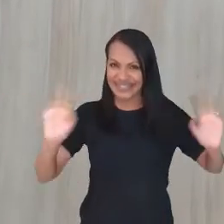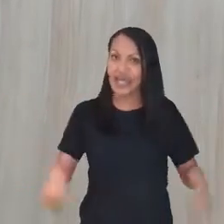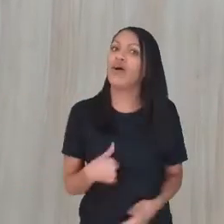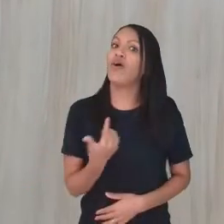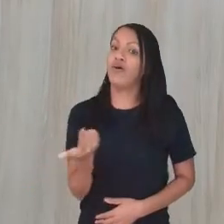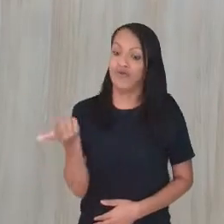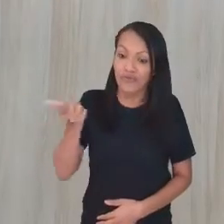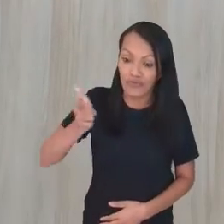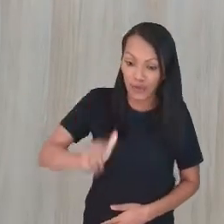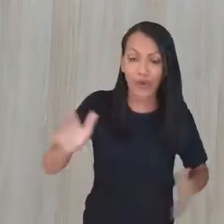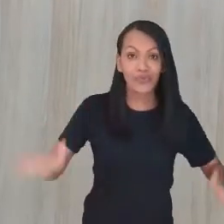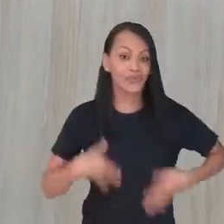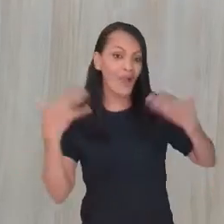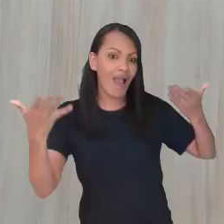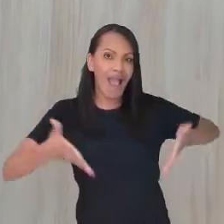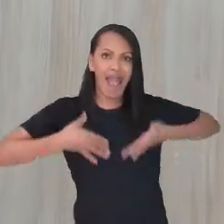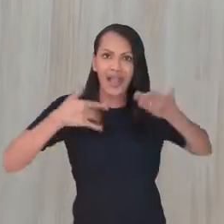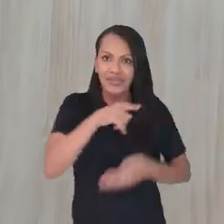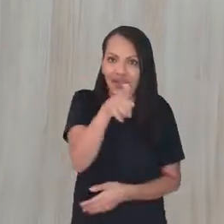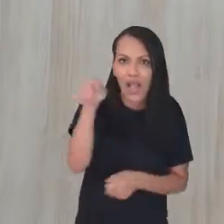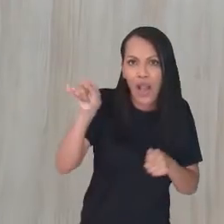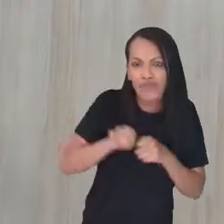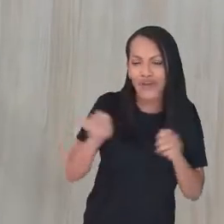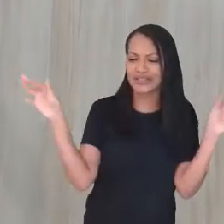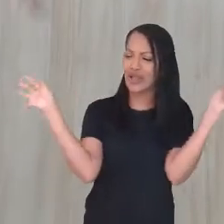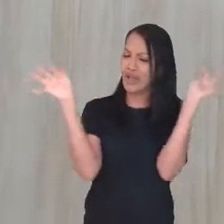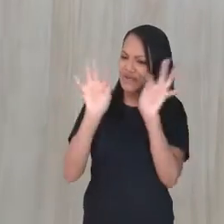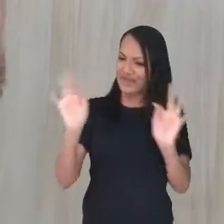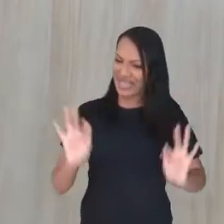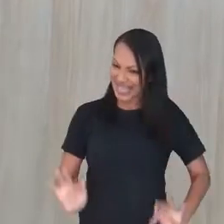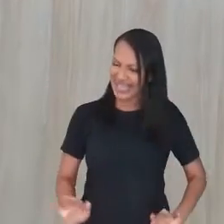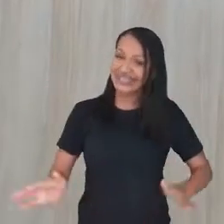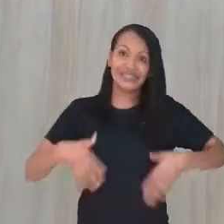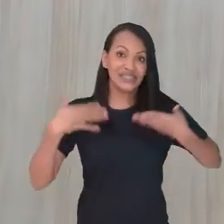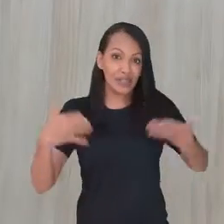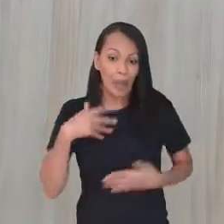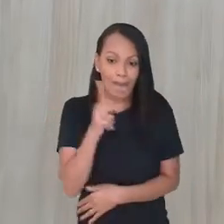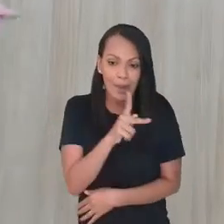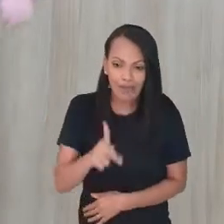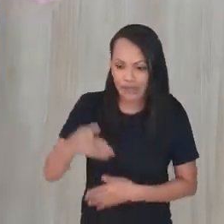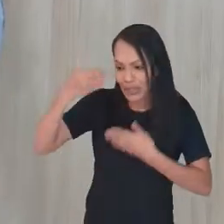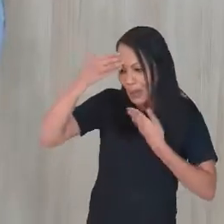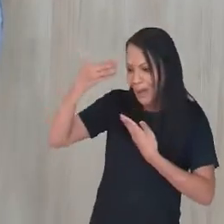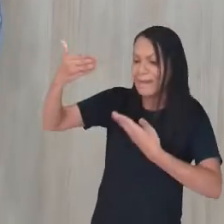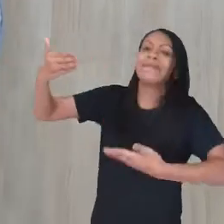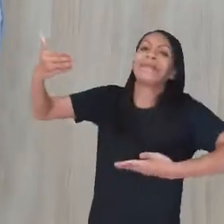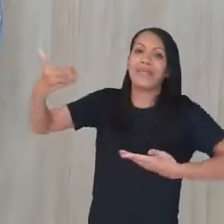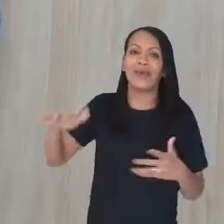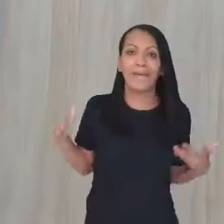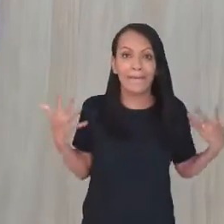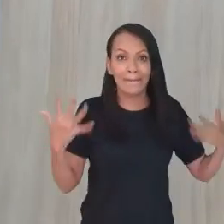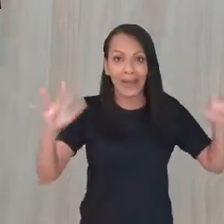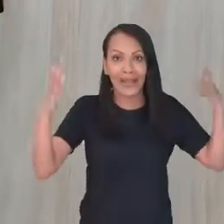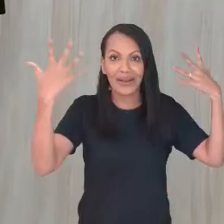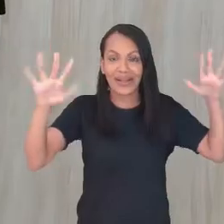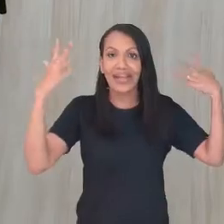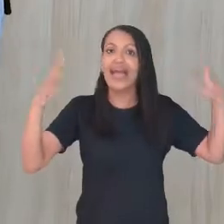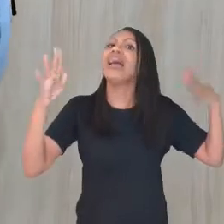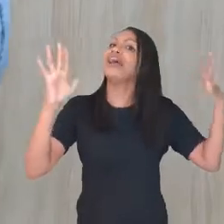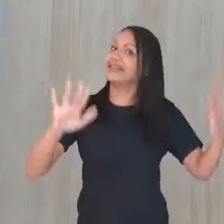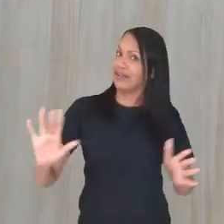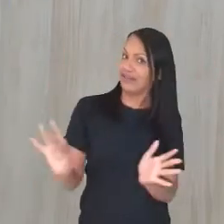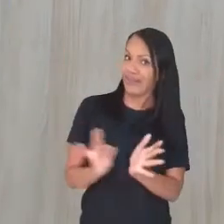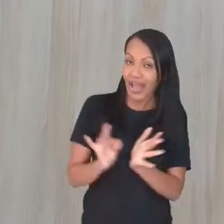Voltamos com toda a alegria para te fazer feliz. É isso mesmo, professor, muito obrigada. Eita,